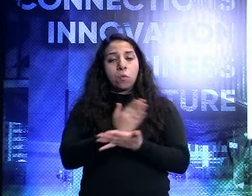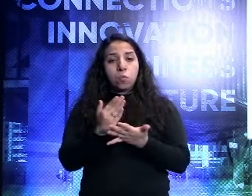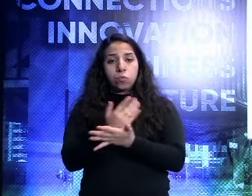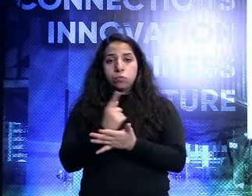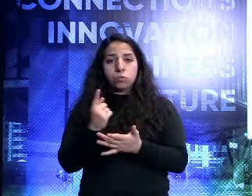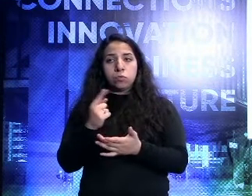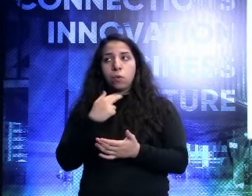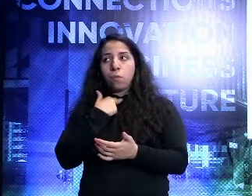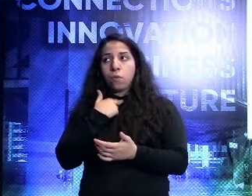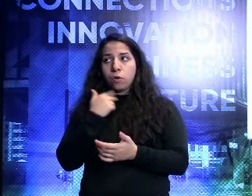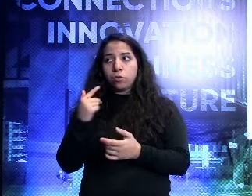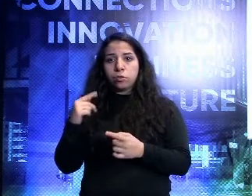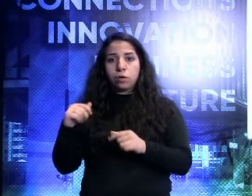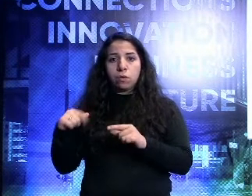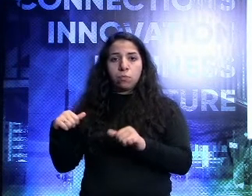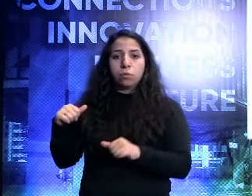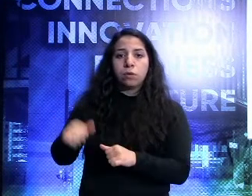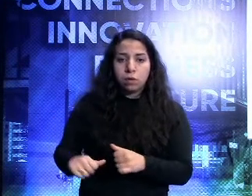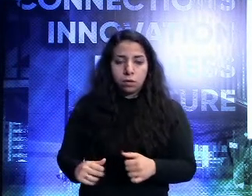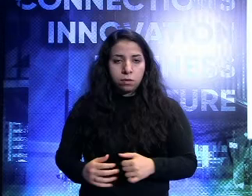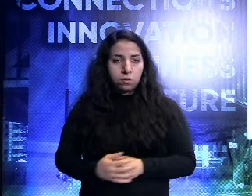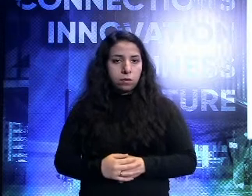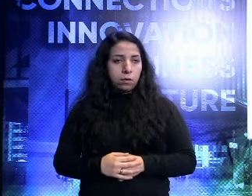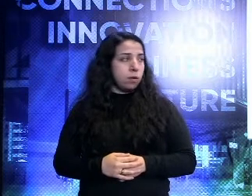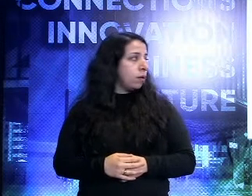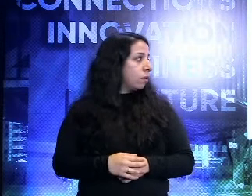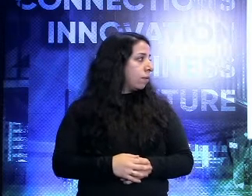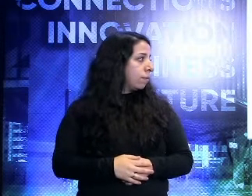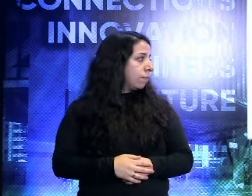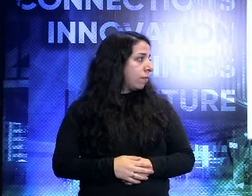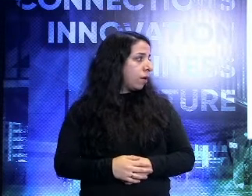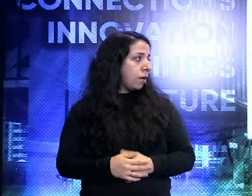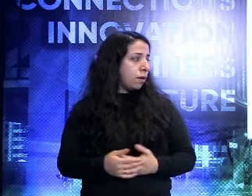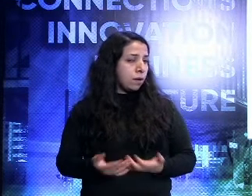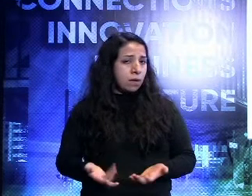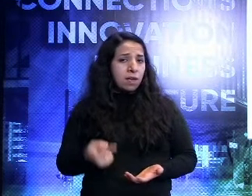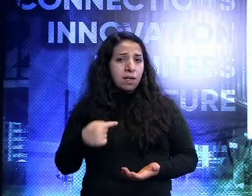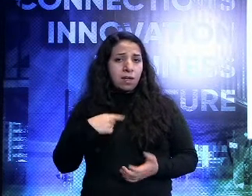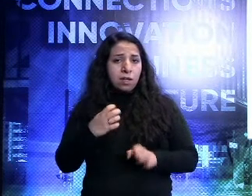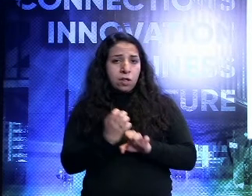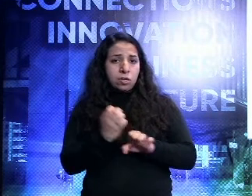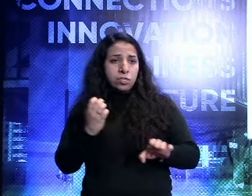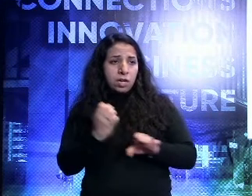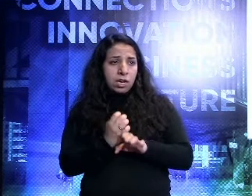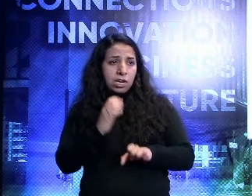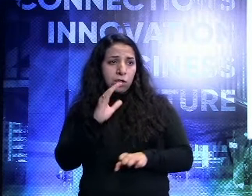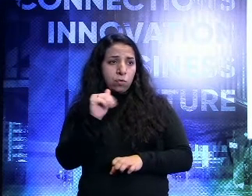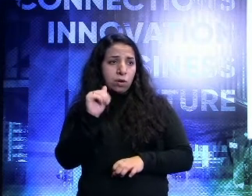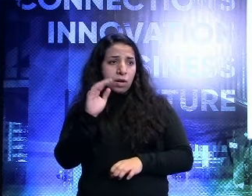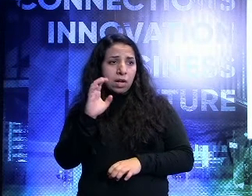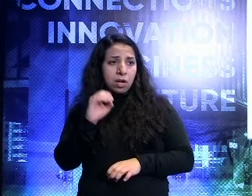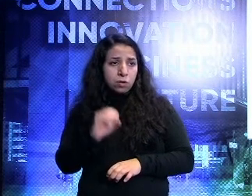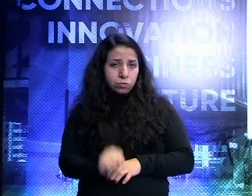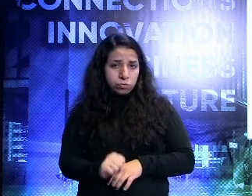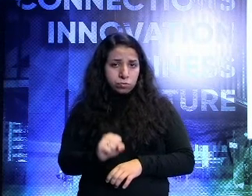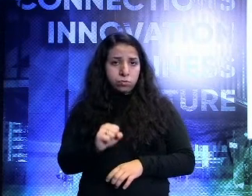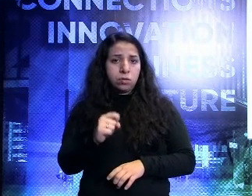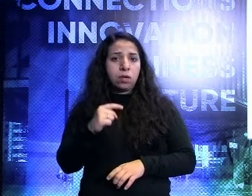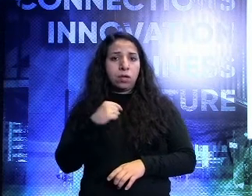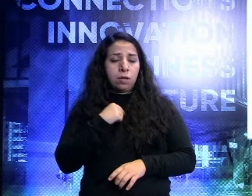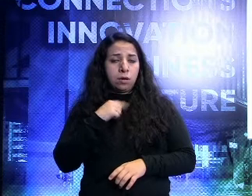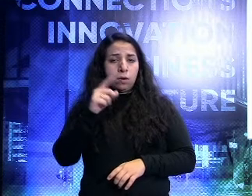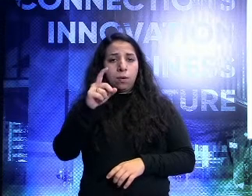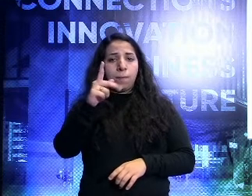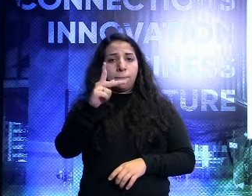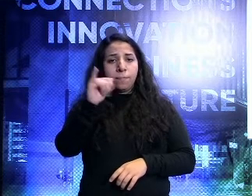isso? Pega um exemplo de um banco, né? Ah, estou fazendo uma engenharia do caos aqui de PIX, de débito.